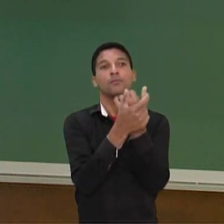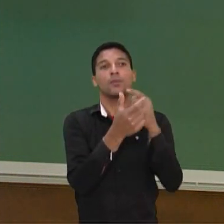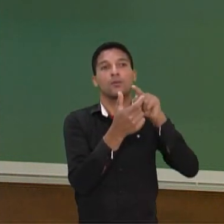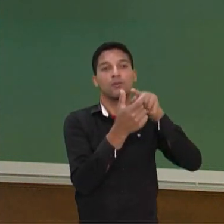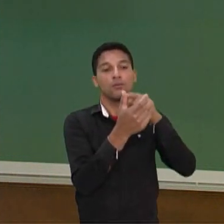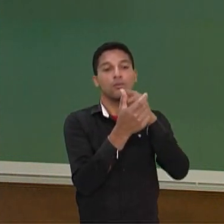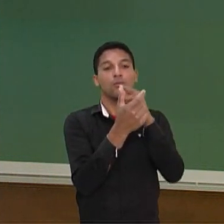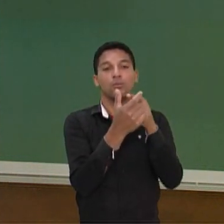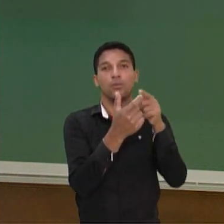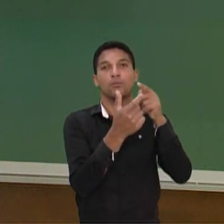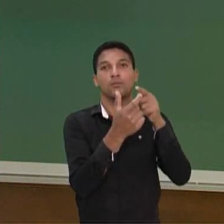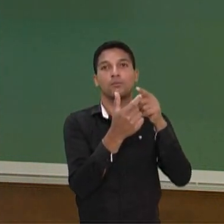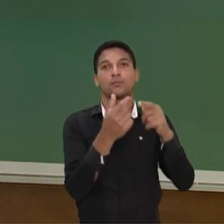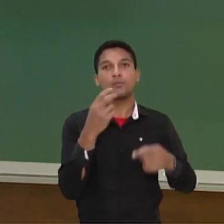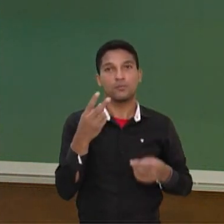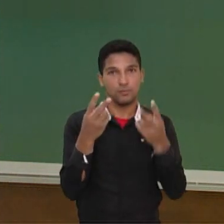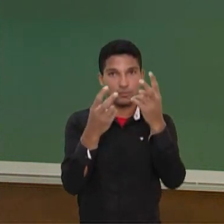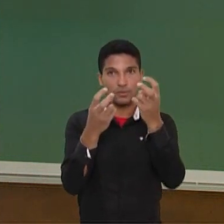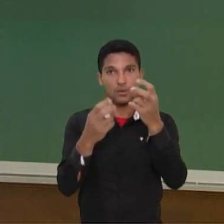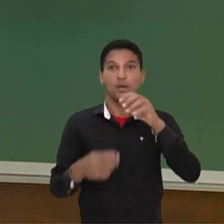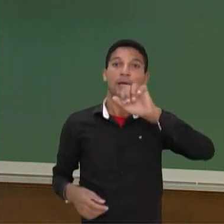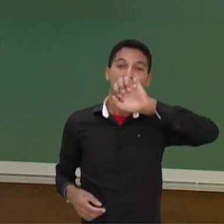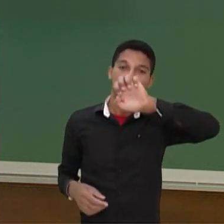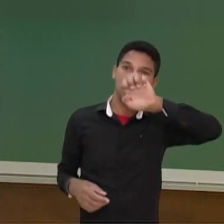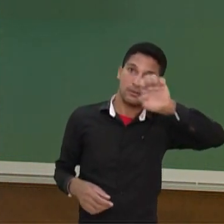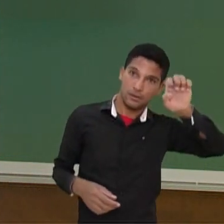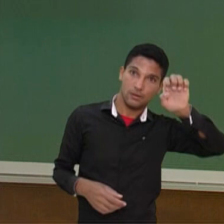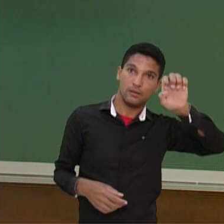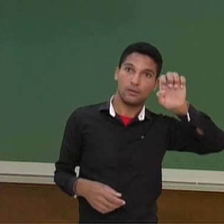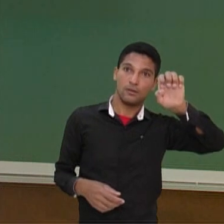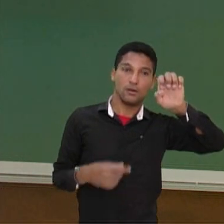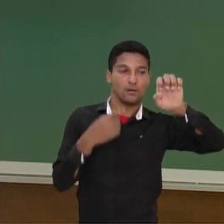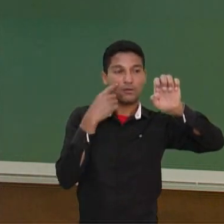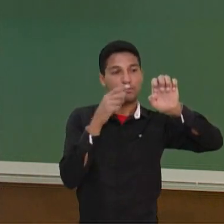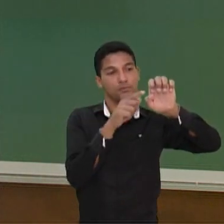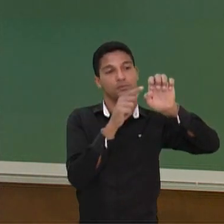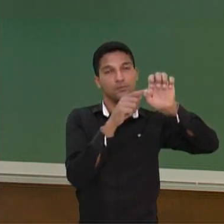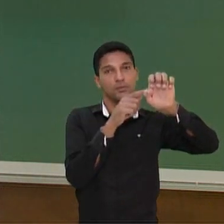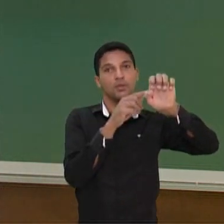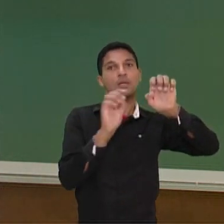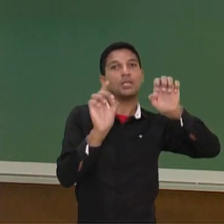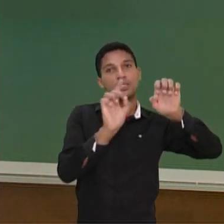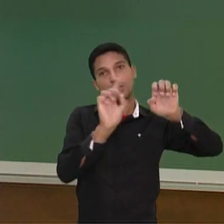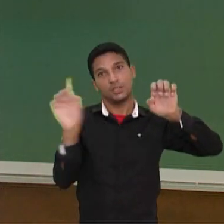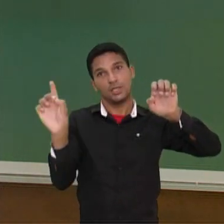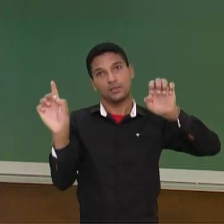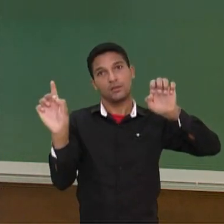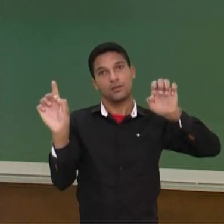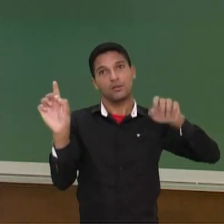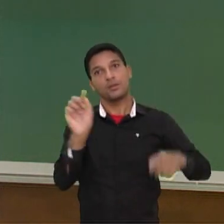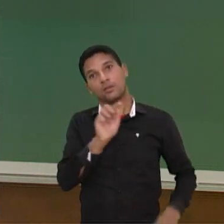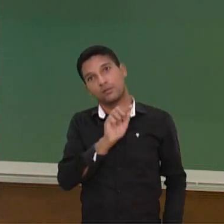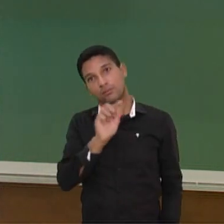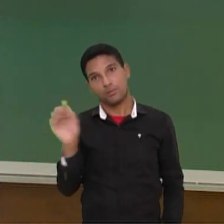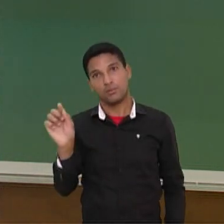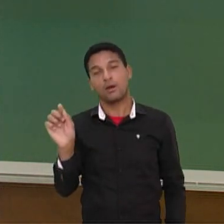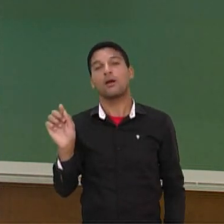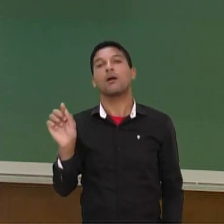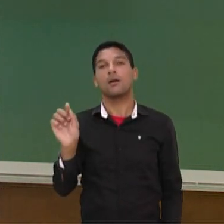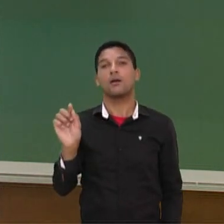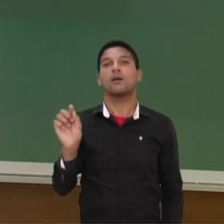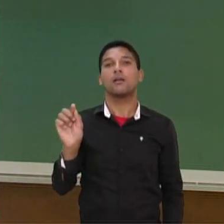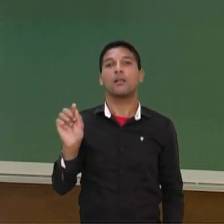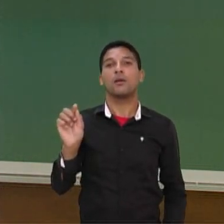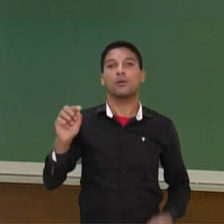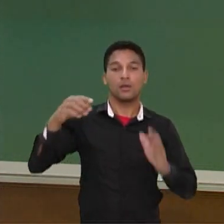da esquerda para a direita, no sentido positivo do eixo x, né? Da esquerda para a direita, ela primeiro é decrescente para depois ser crescente.